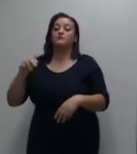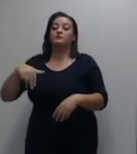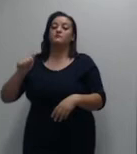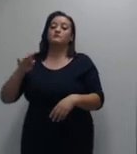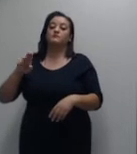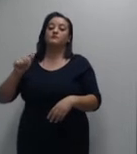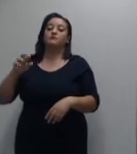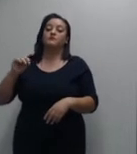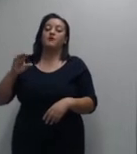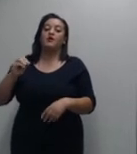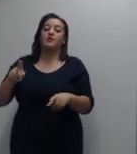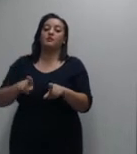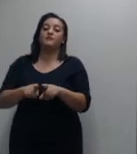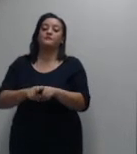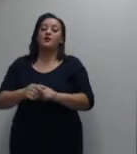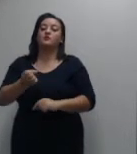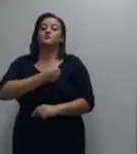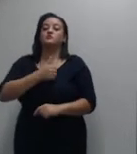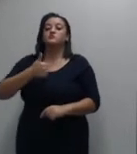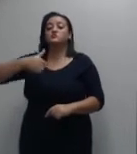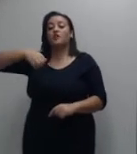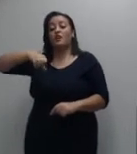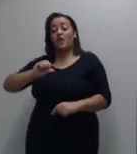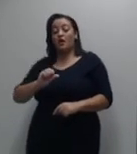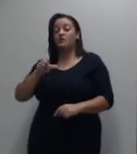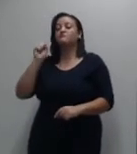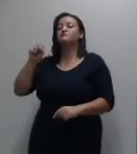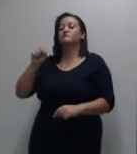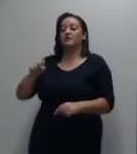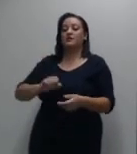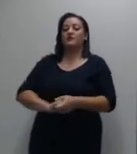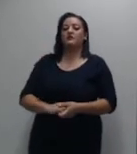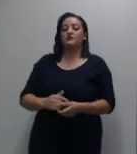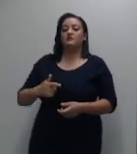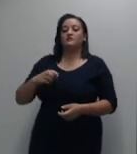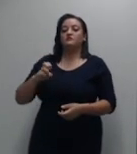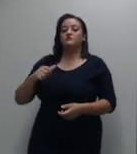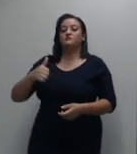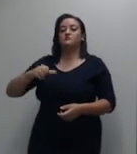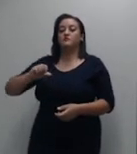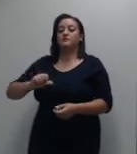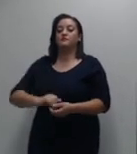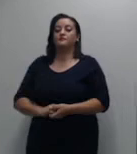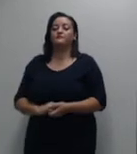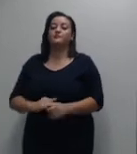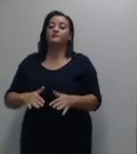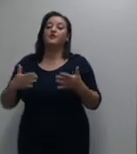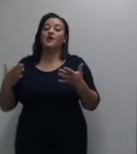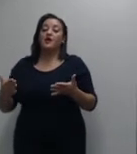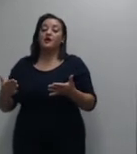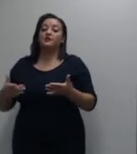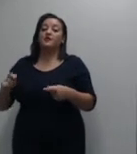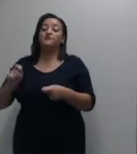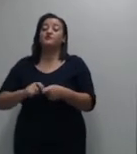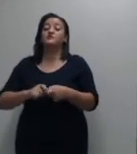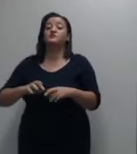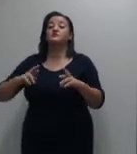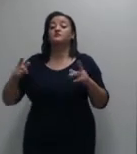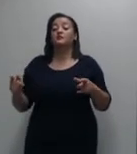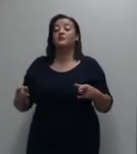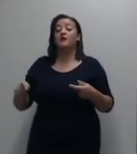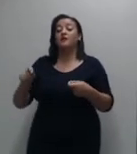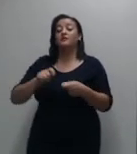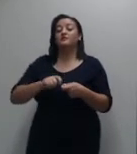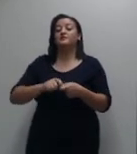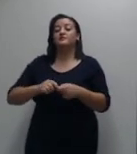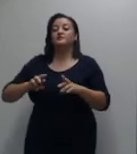que é 19 e interferência Então esse universo eu vou fazer o